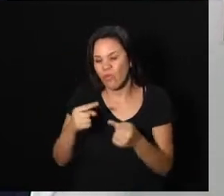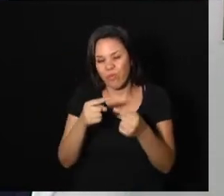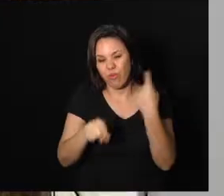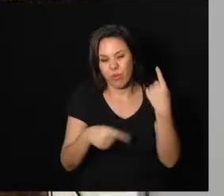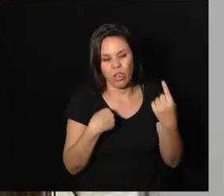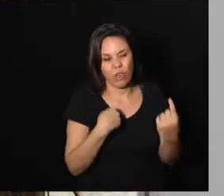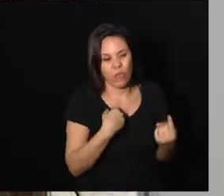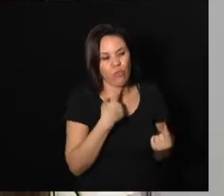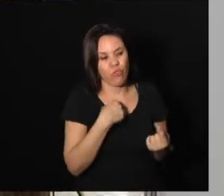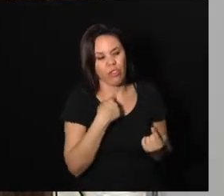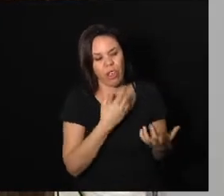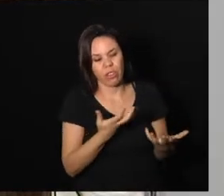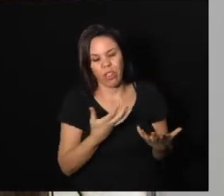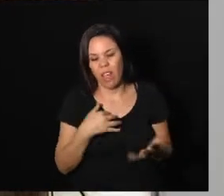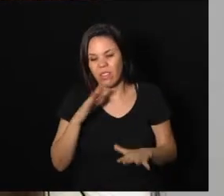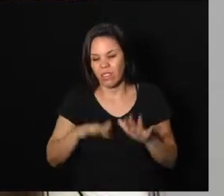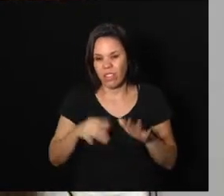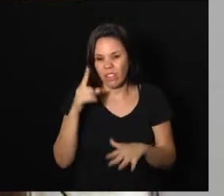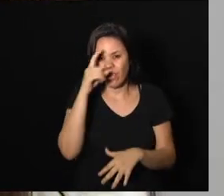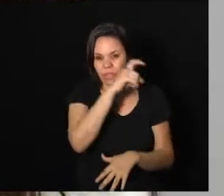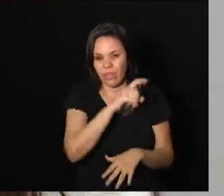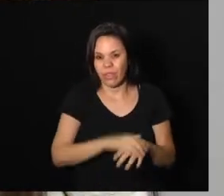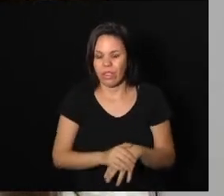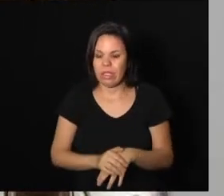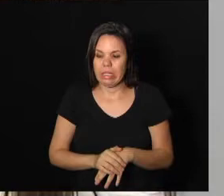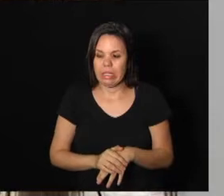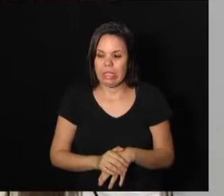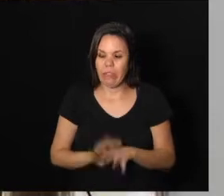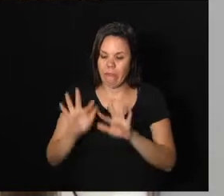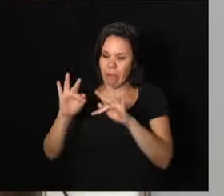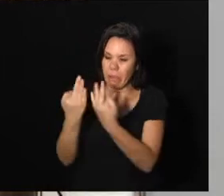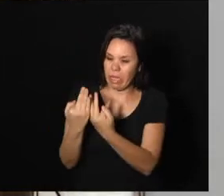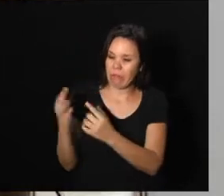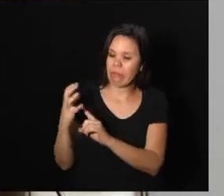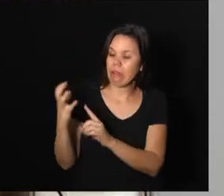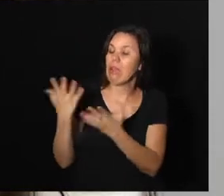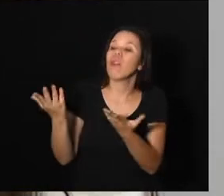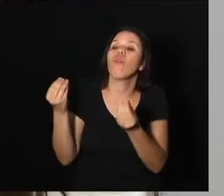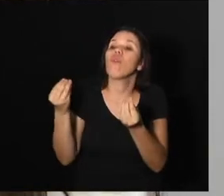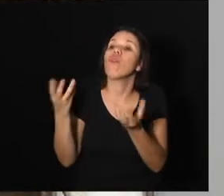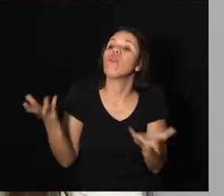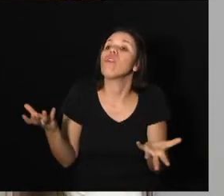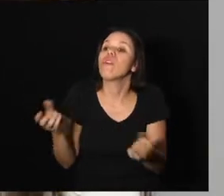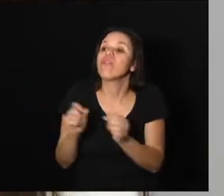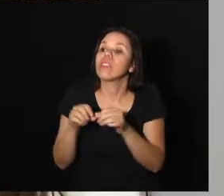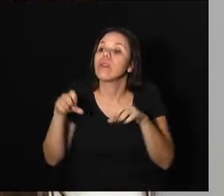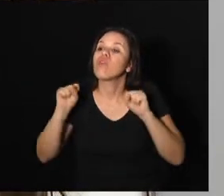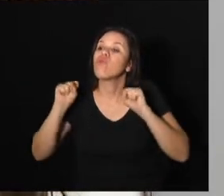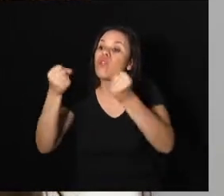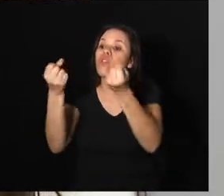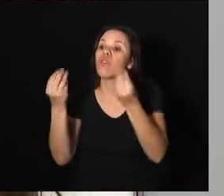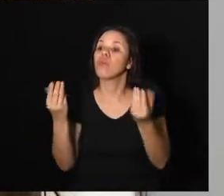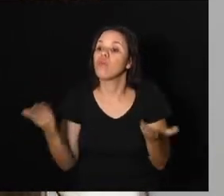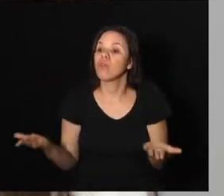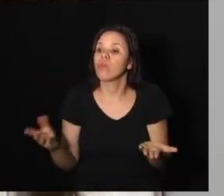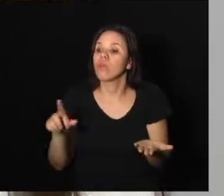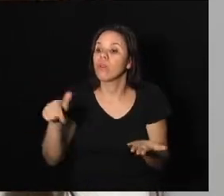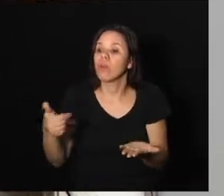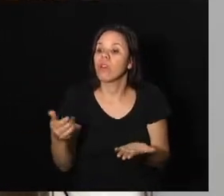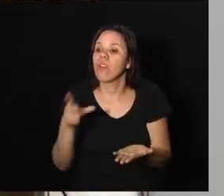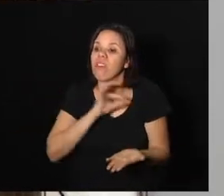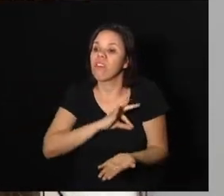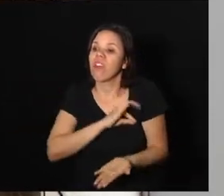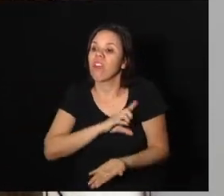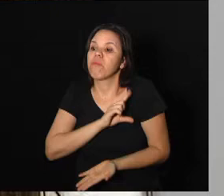com a gente. É difícil. Porque aí vem a sobrecarga dos pais de querer saber, você se esforçou tanto para receber